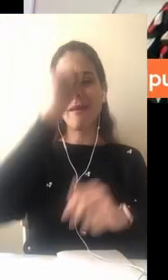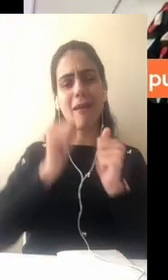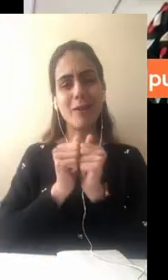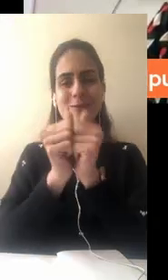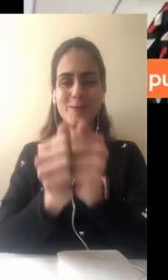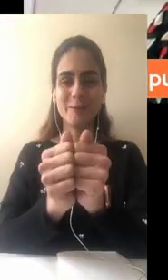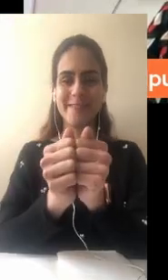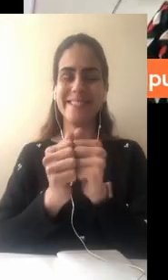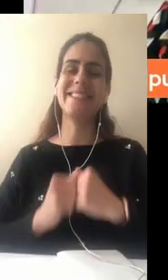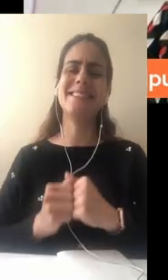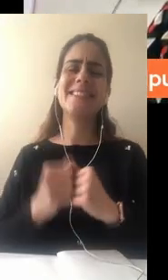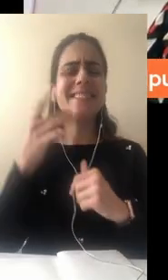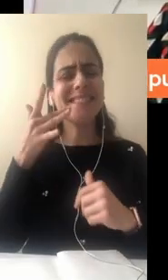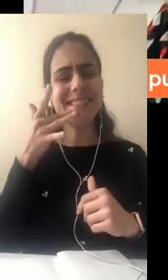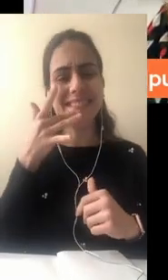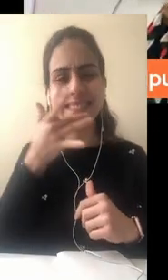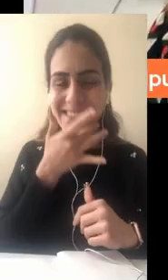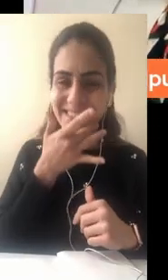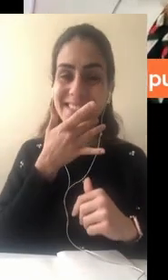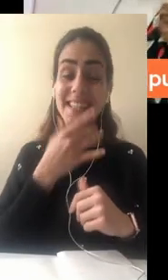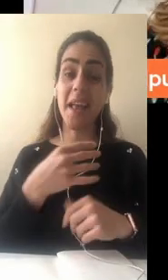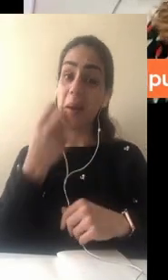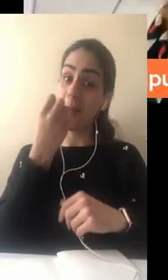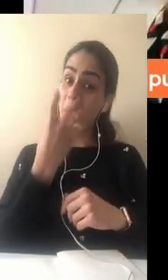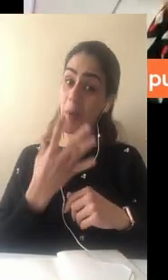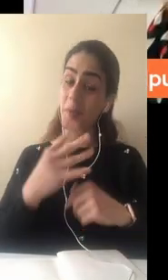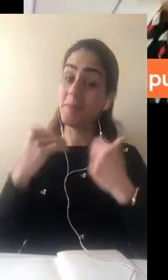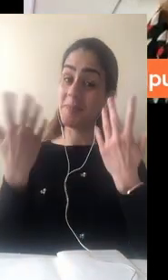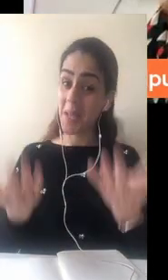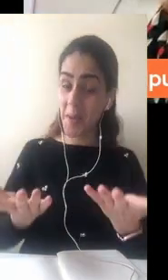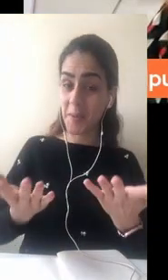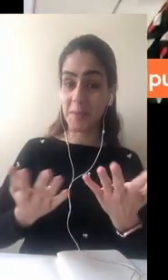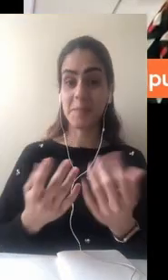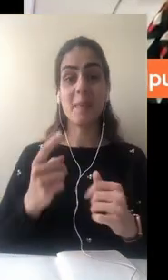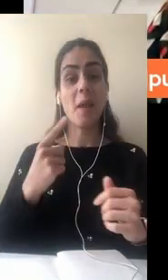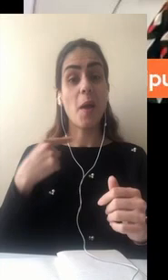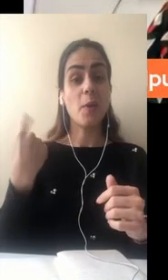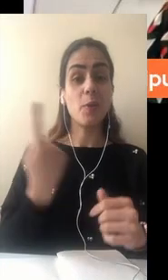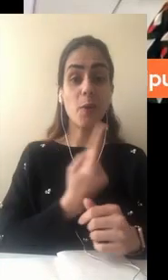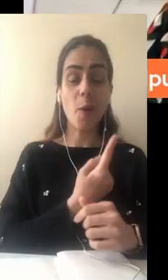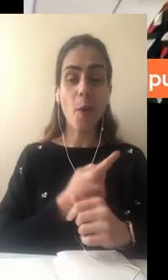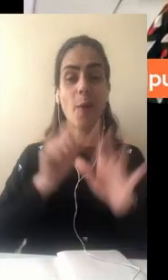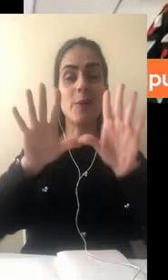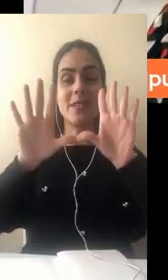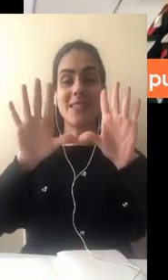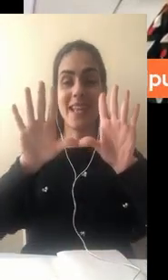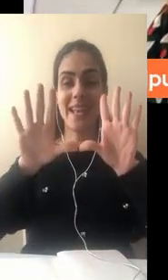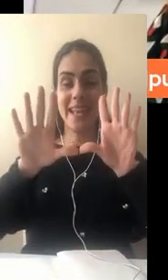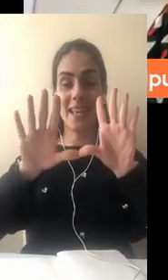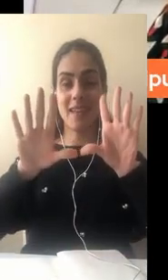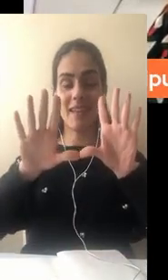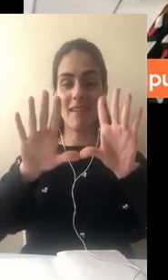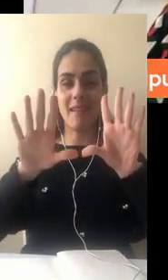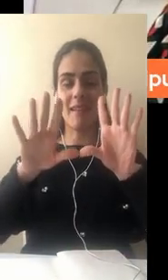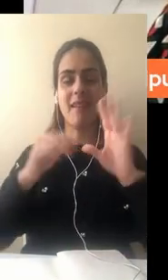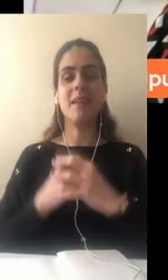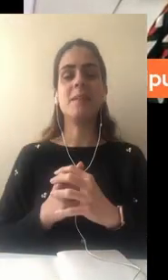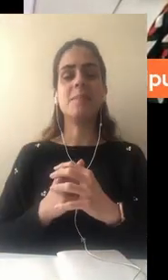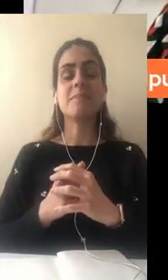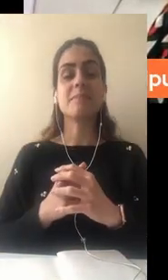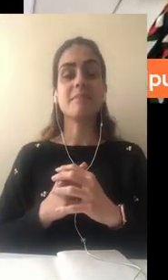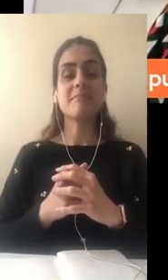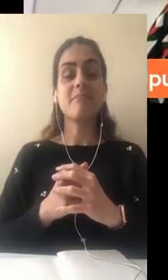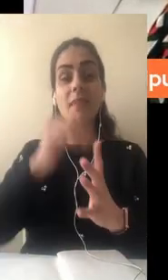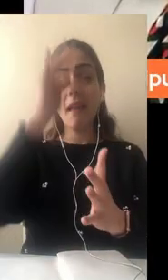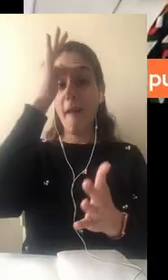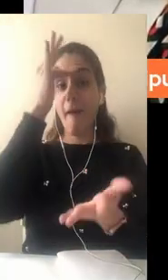com você também. Ah, que delícia. Bom, nós, né, somos da Igreja Batista do Povo,